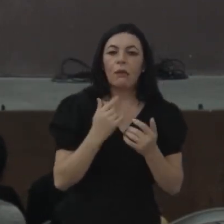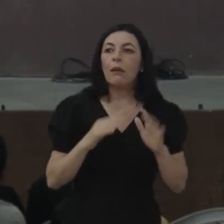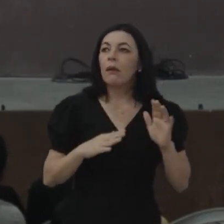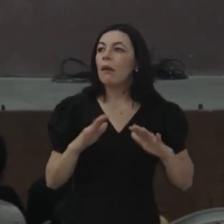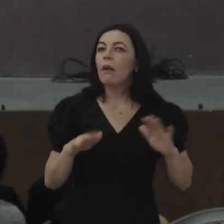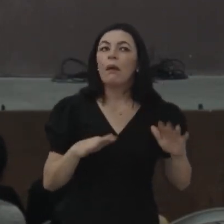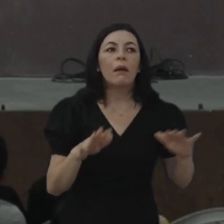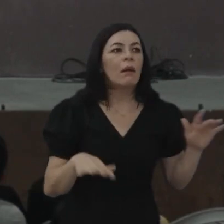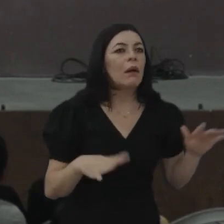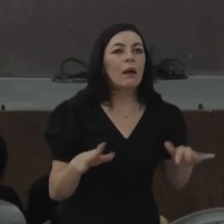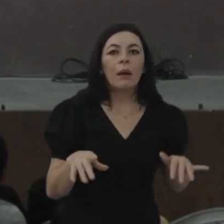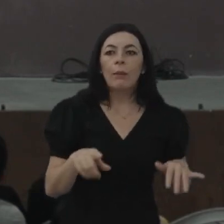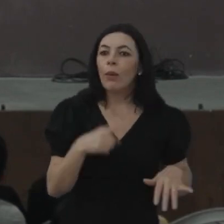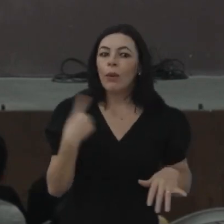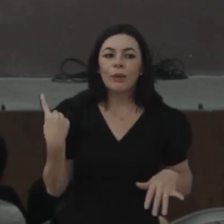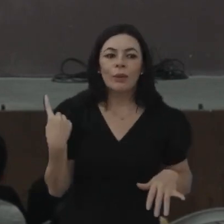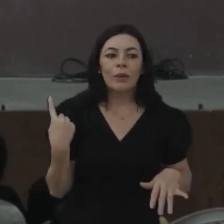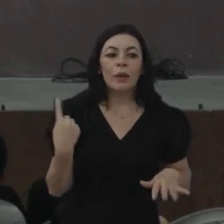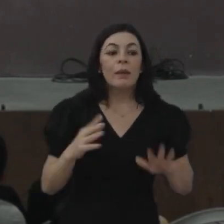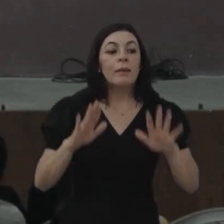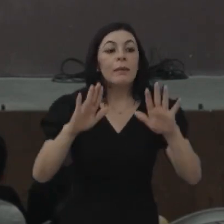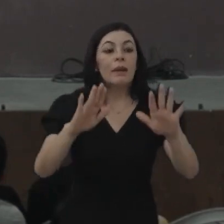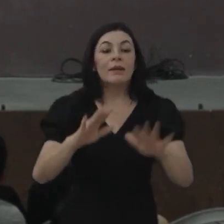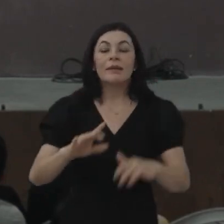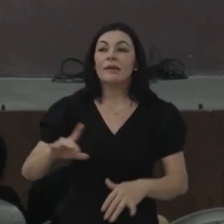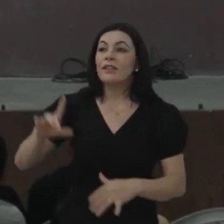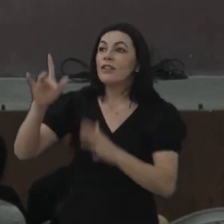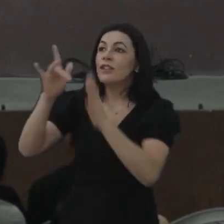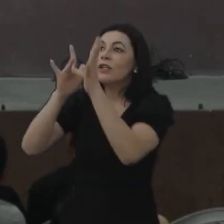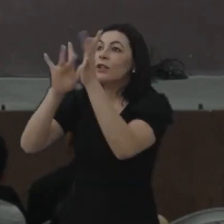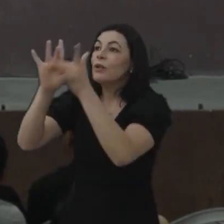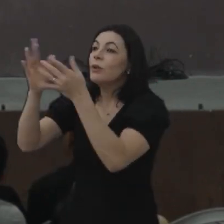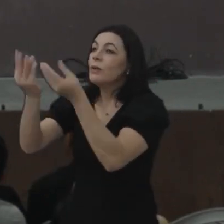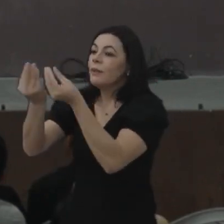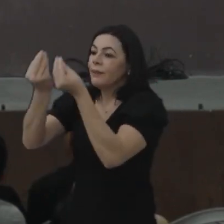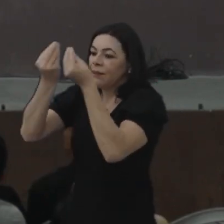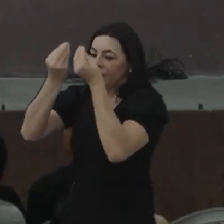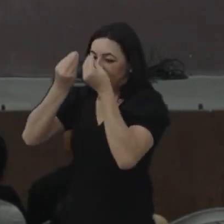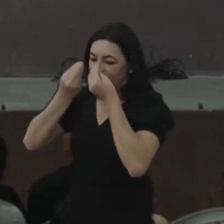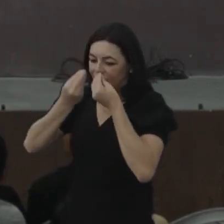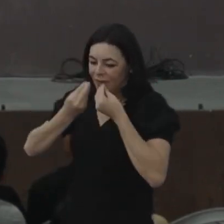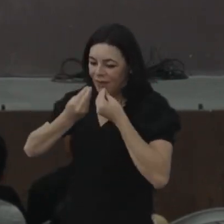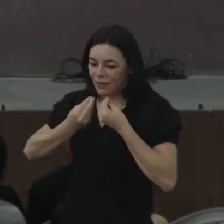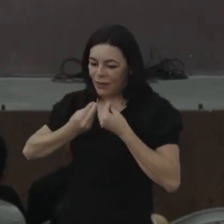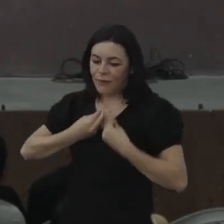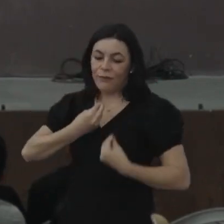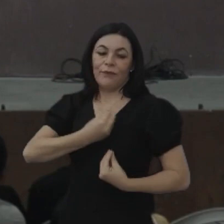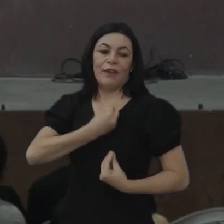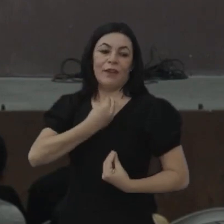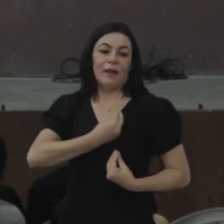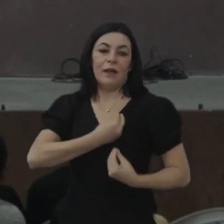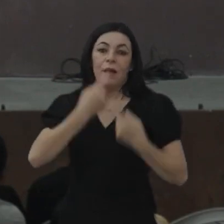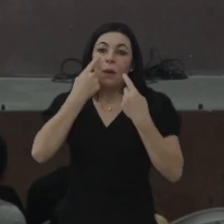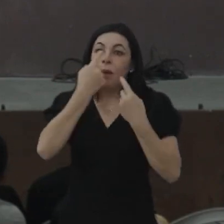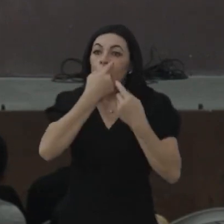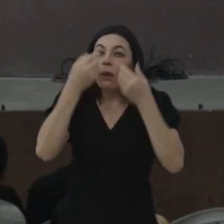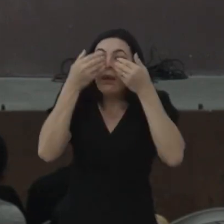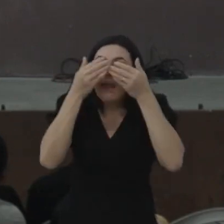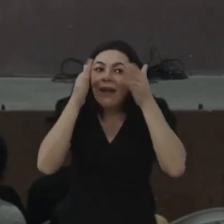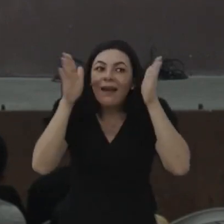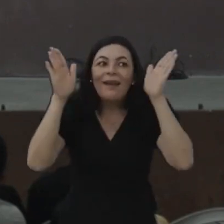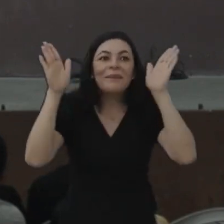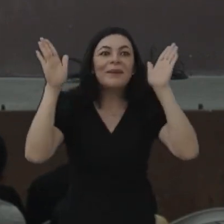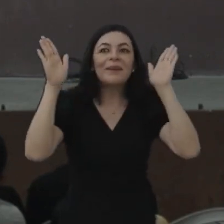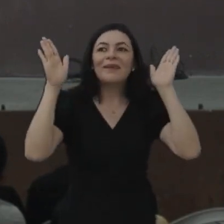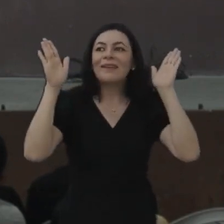perdidos, mortos, mas Ele vos deu capacidade, vida, olhos, tirou as escamas,